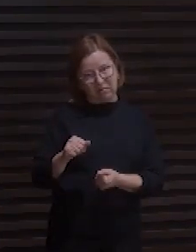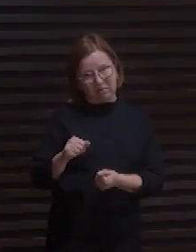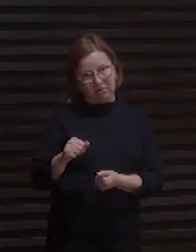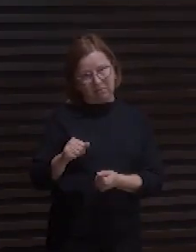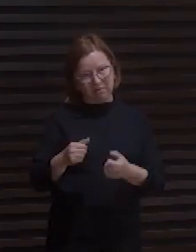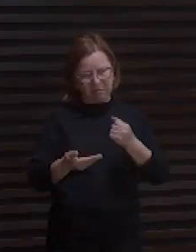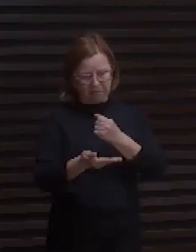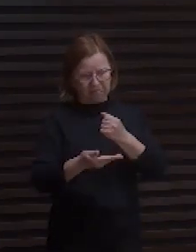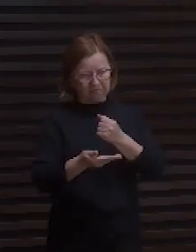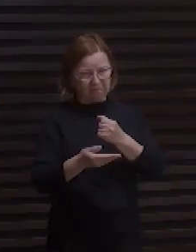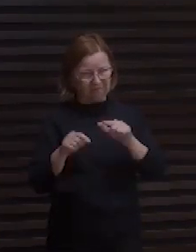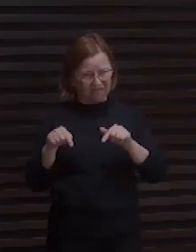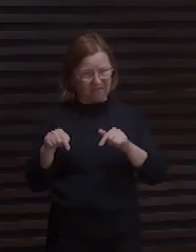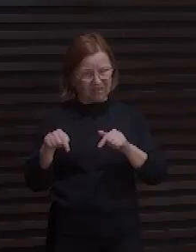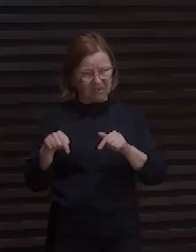aion?